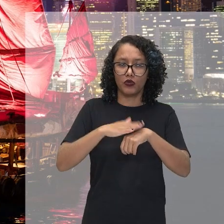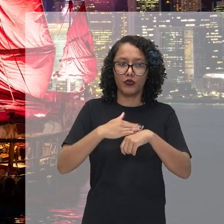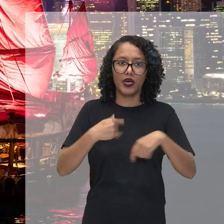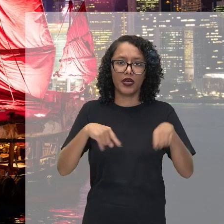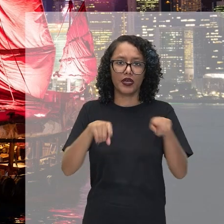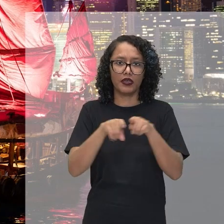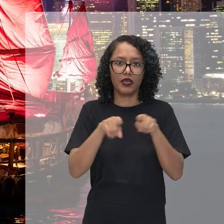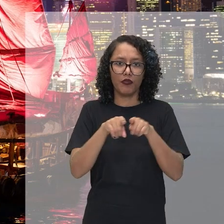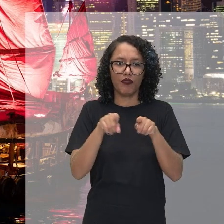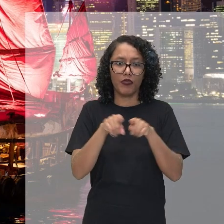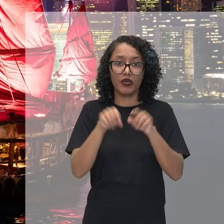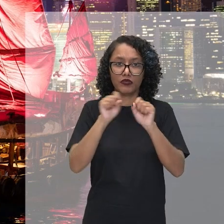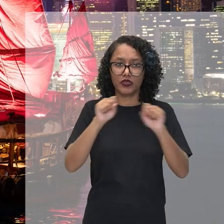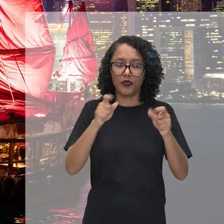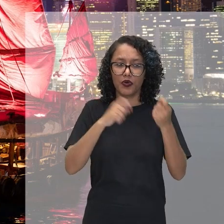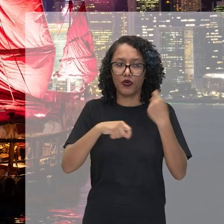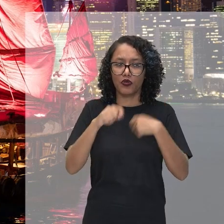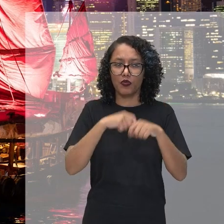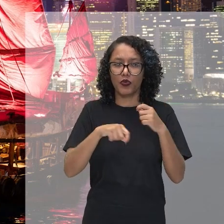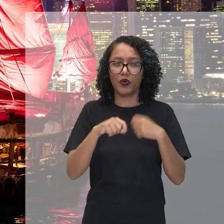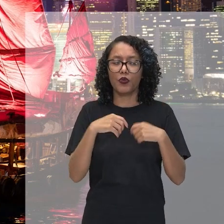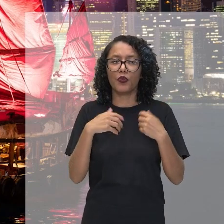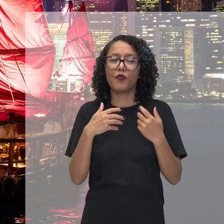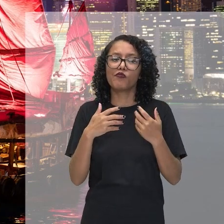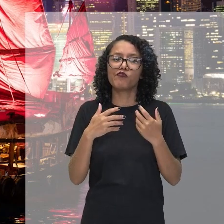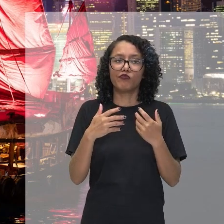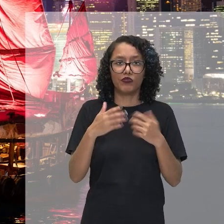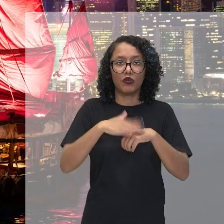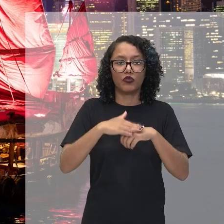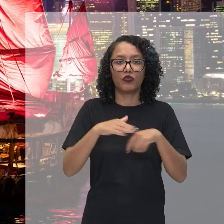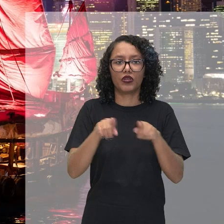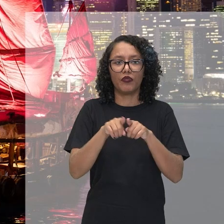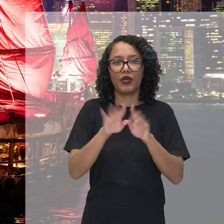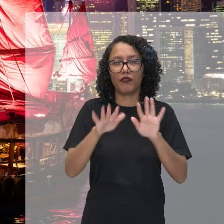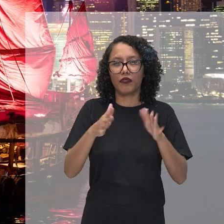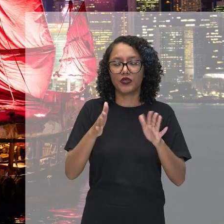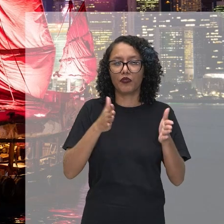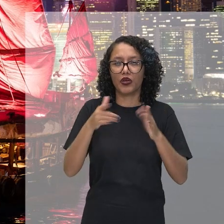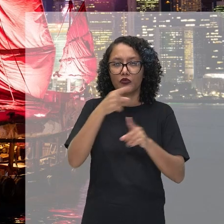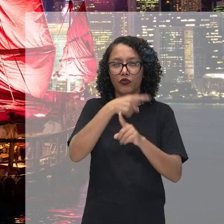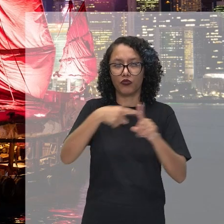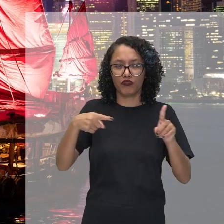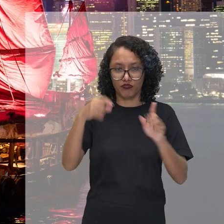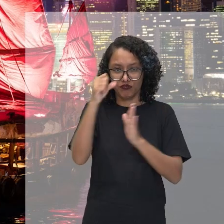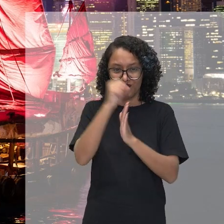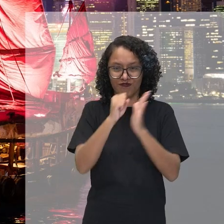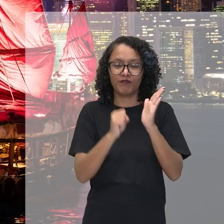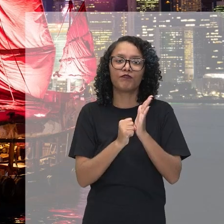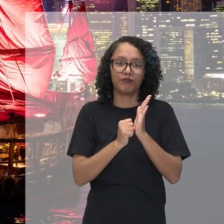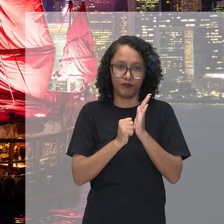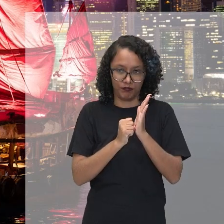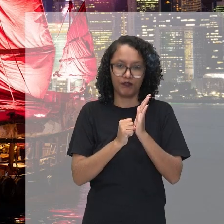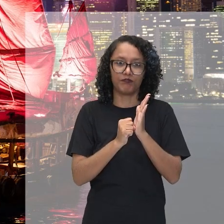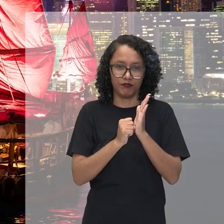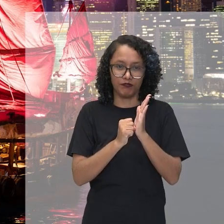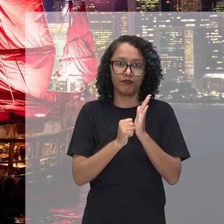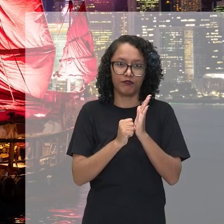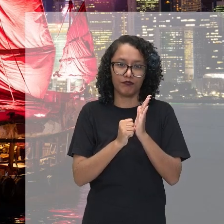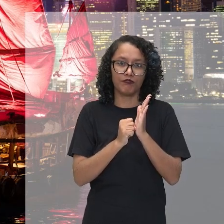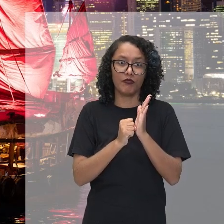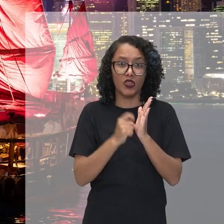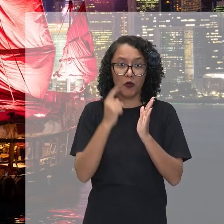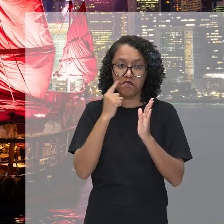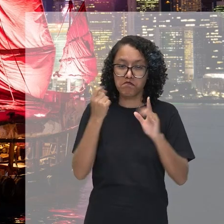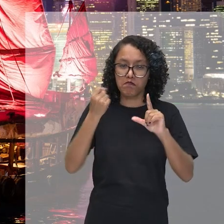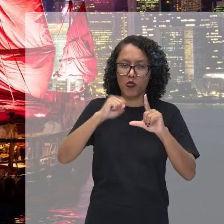sistema socioeconômico por pelo menos aí meio século, tá? Então, Hong Kong, gente,